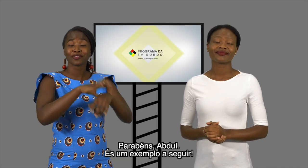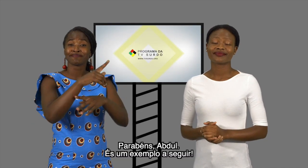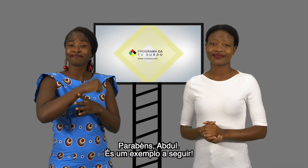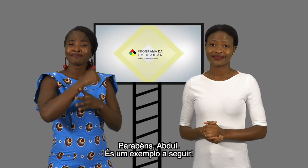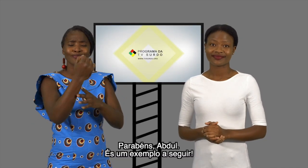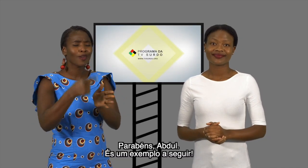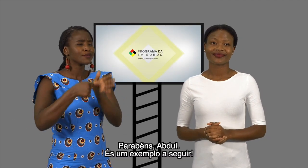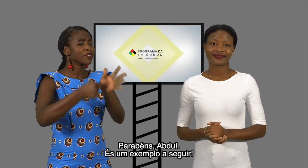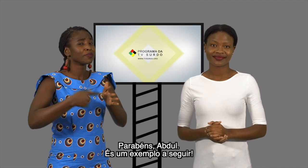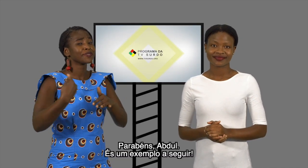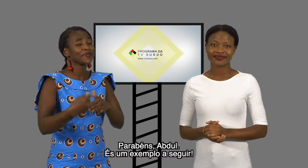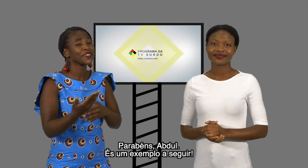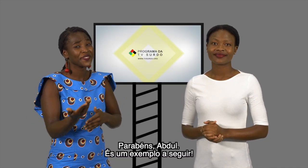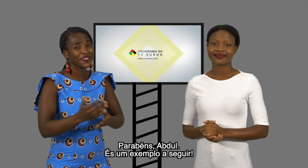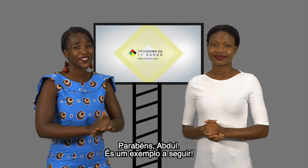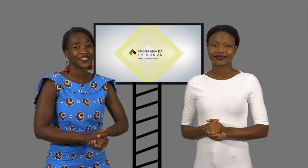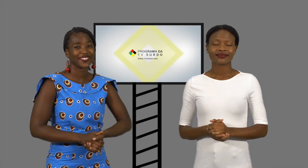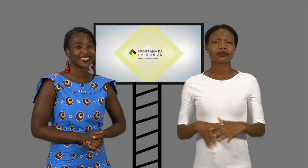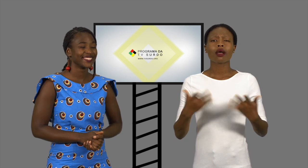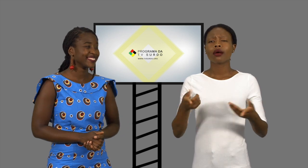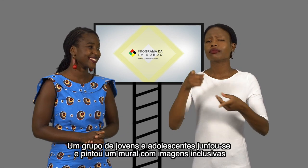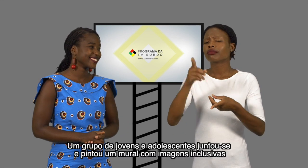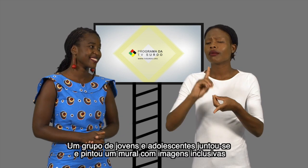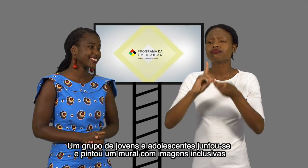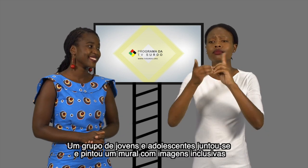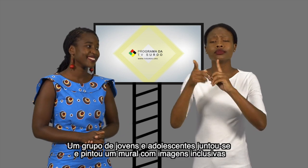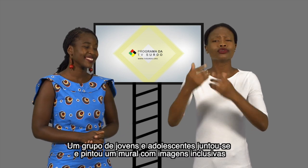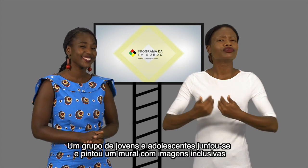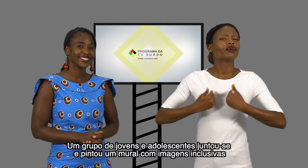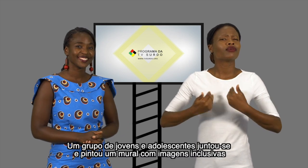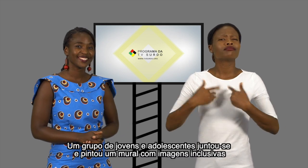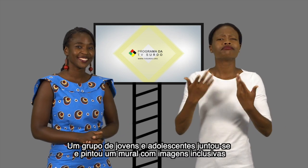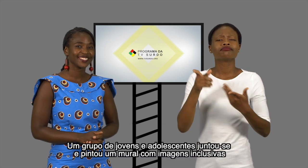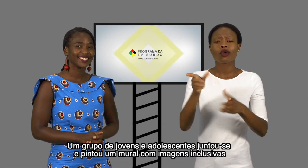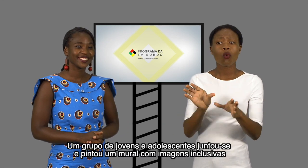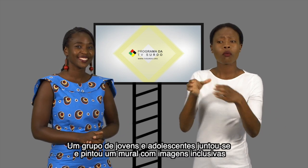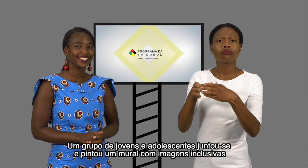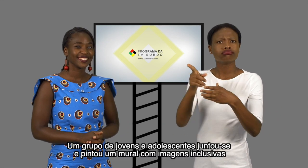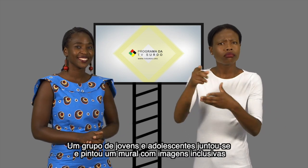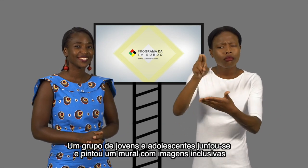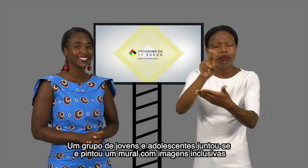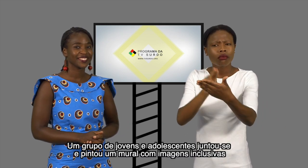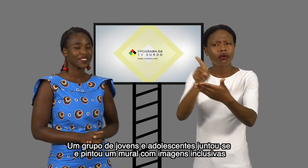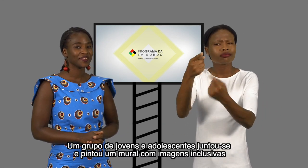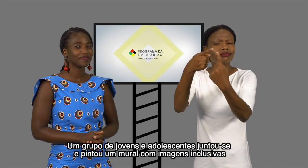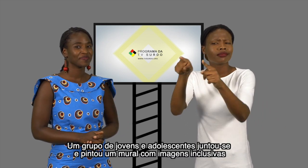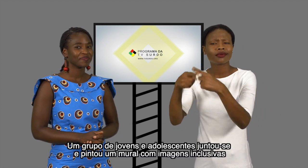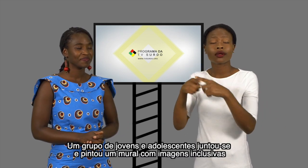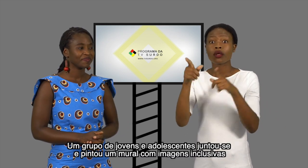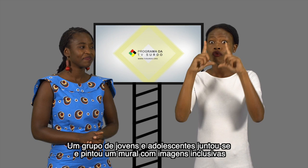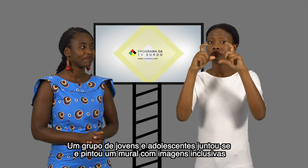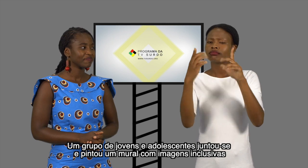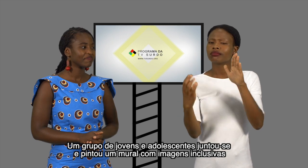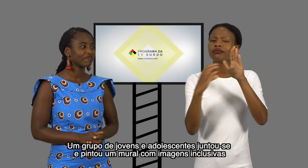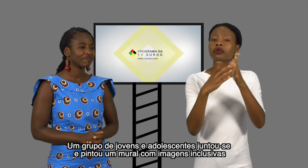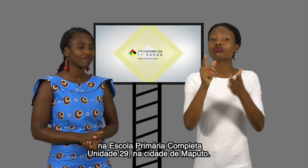Parabéns, Abdul. És um exemplo a seguir. Um grupo de jovens e adolescentes juntou-se e pintou o mural com imagens